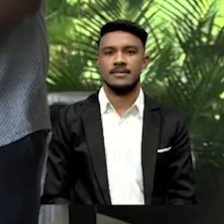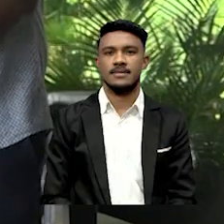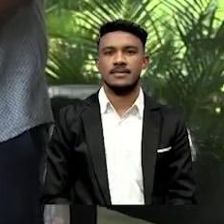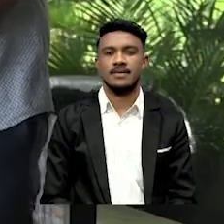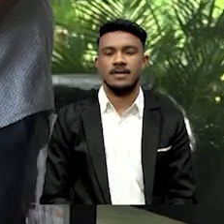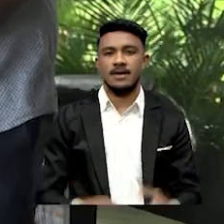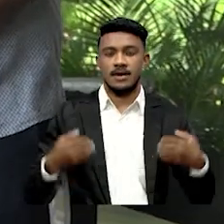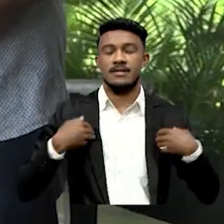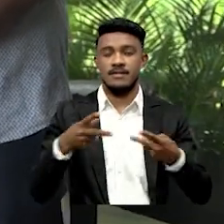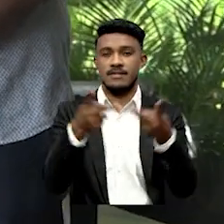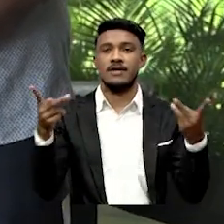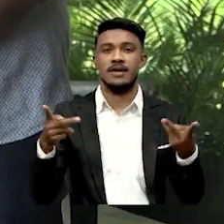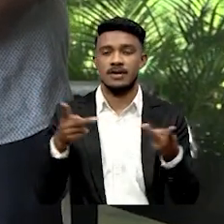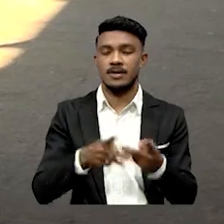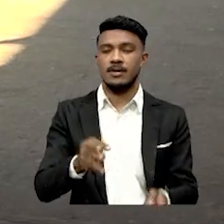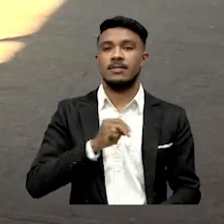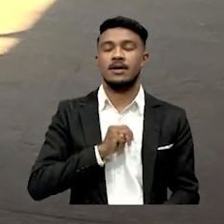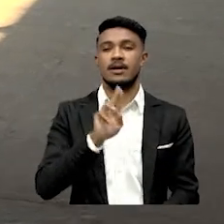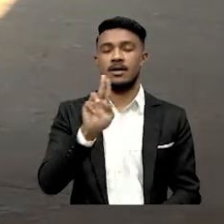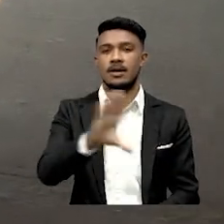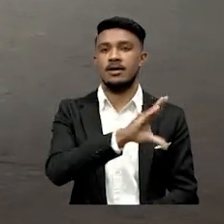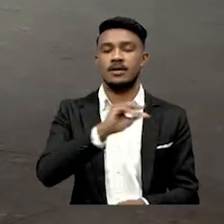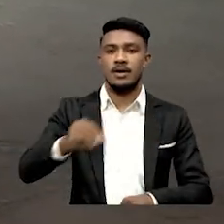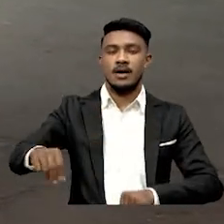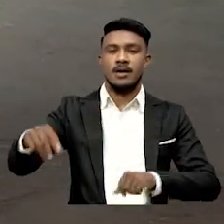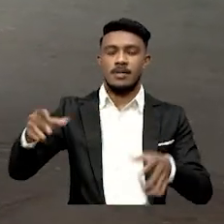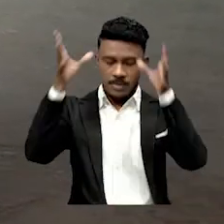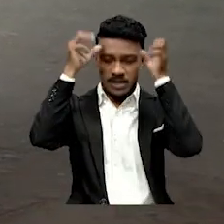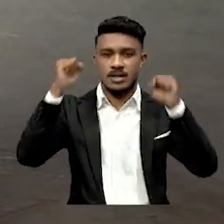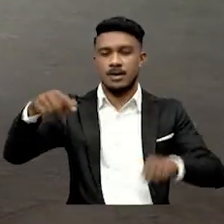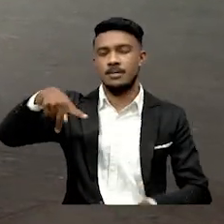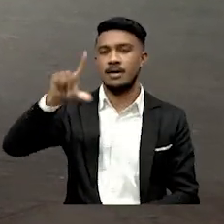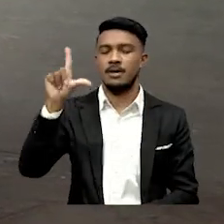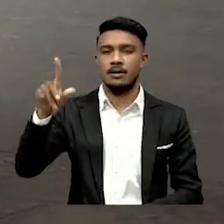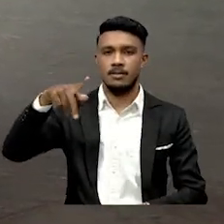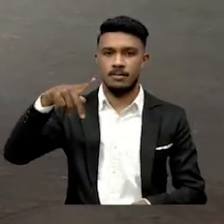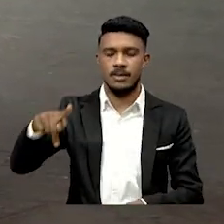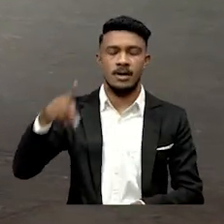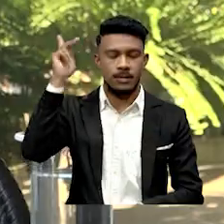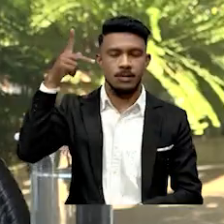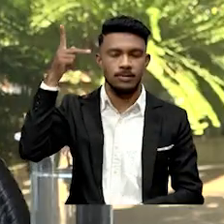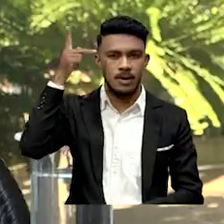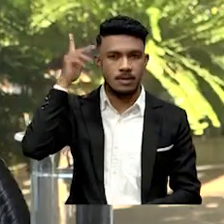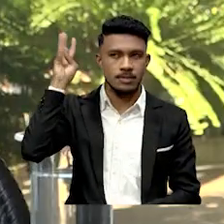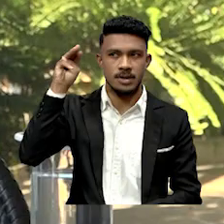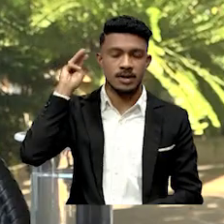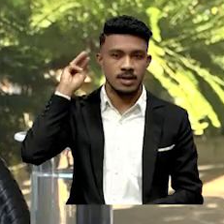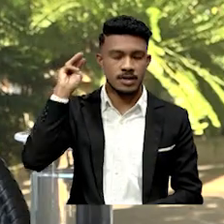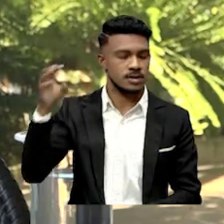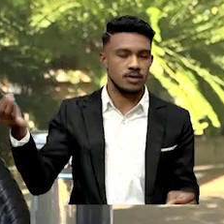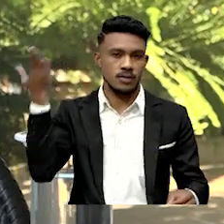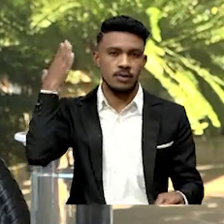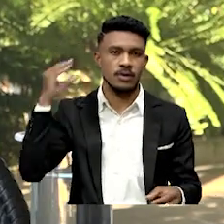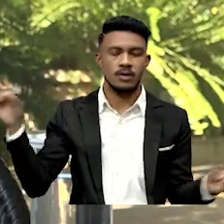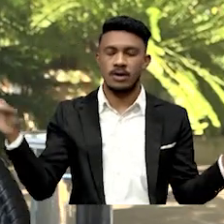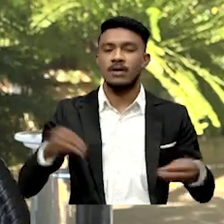Ia ne residência mete auto dili sexta ne, presidente PLP, atual primeiro-ministro Tarumatan Ruak Hateten, PLP la fo apoio ba José Ramos